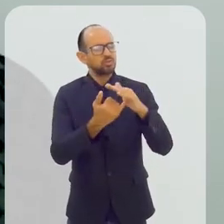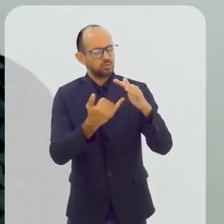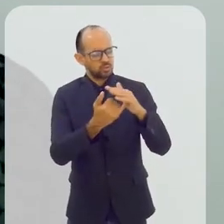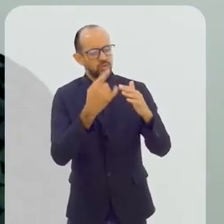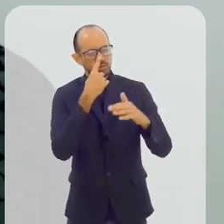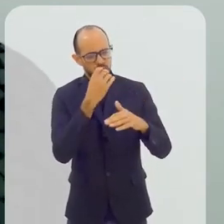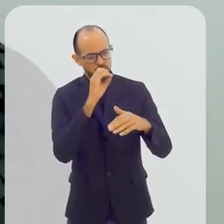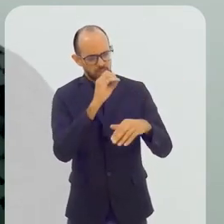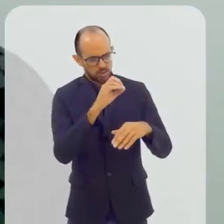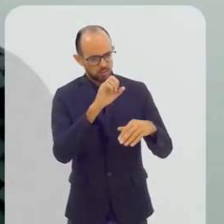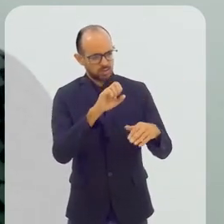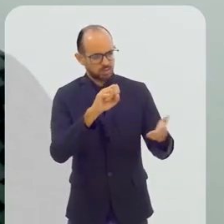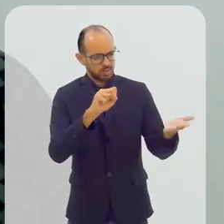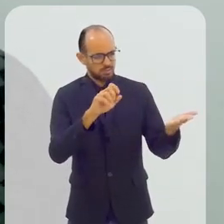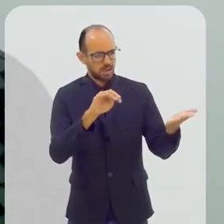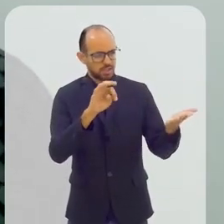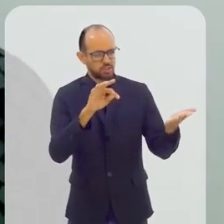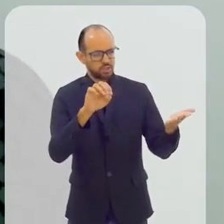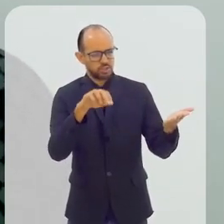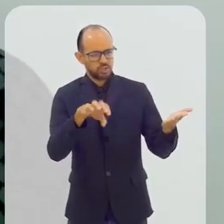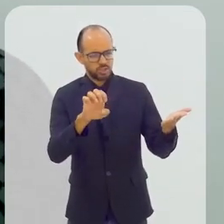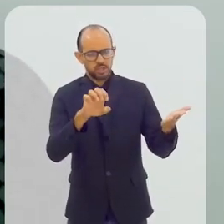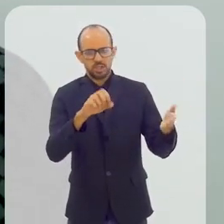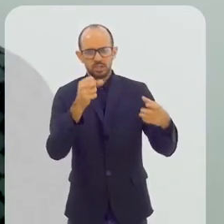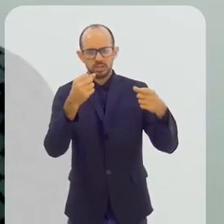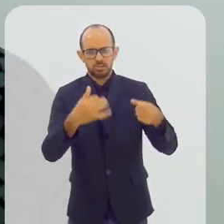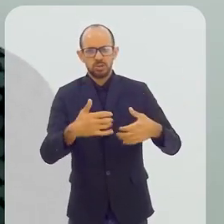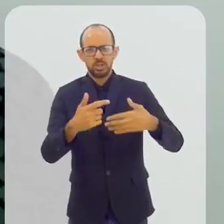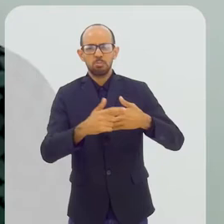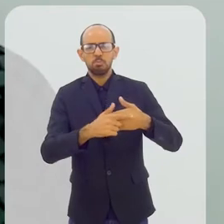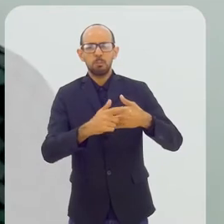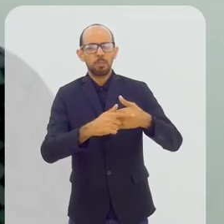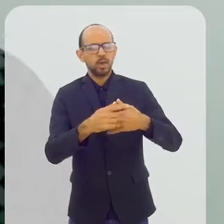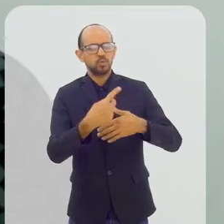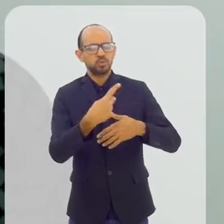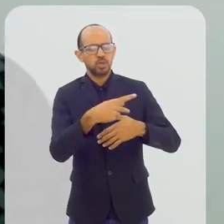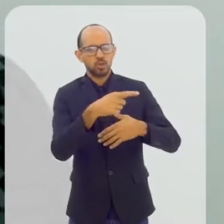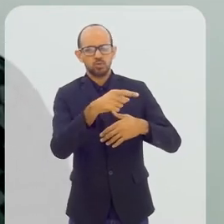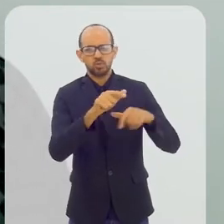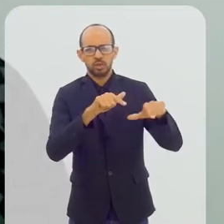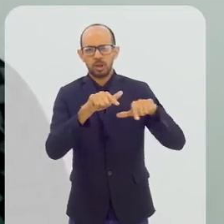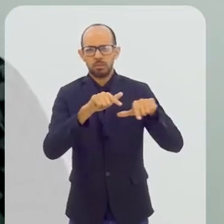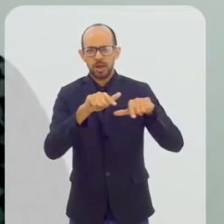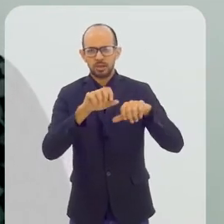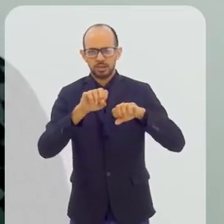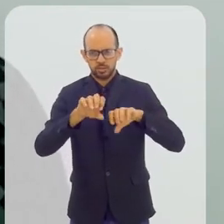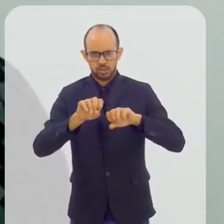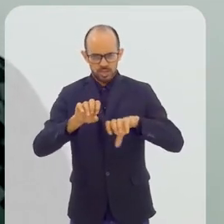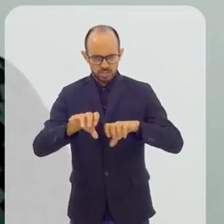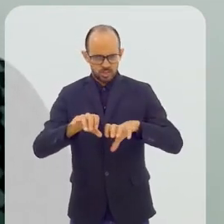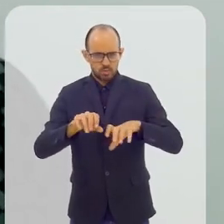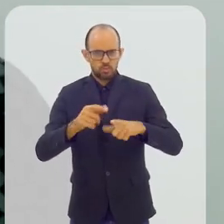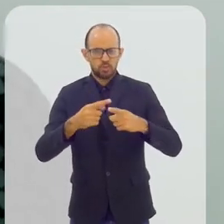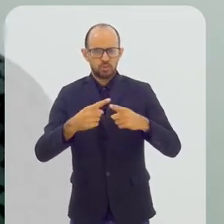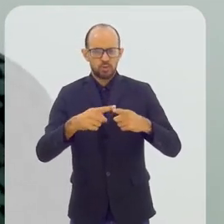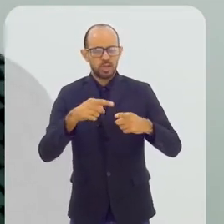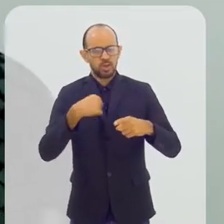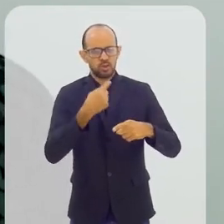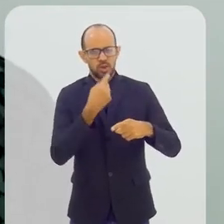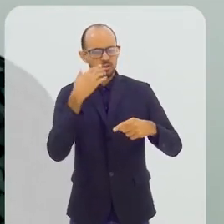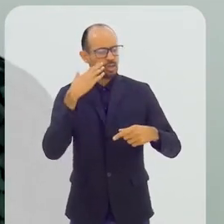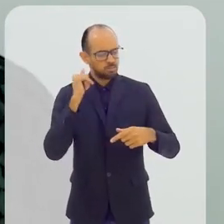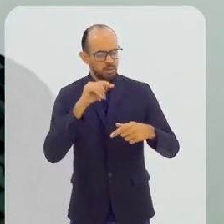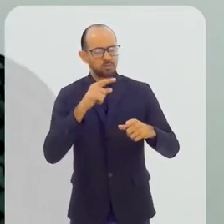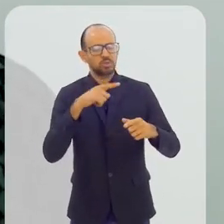Instituto Lixo Zero. Sabatini, eu queria que você falasse um pouquinho sobre o papel de vocês e o trabalho que vocês têm feito na área da educação. A gente sabe